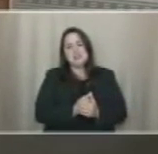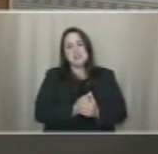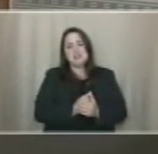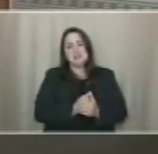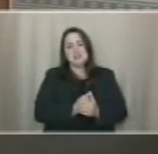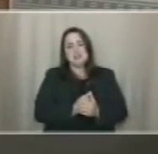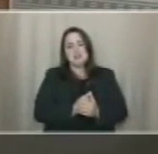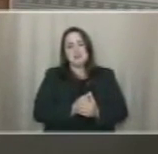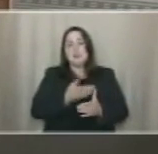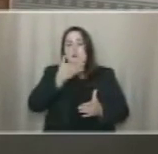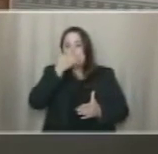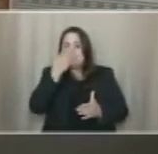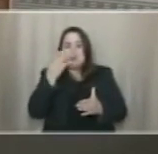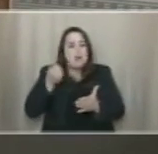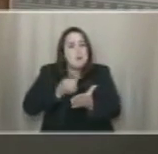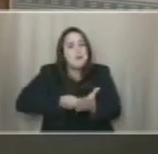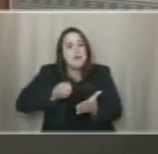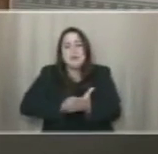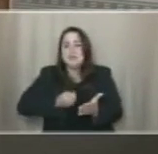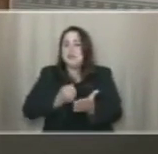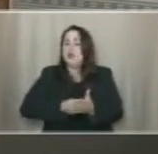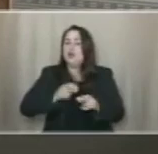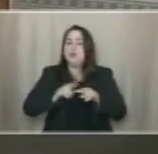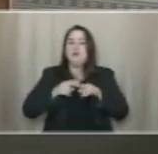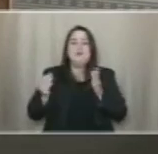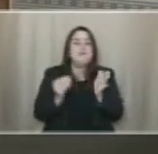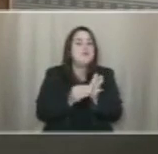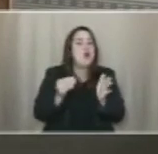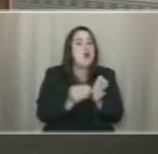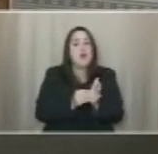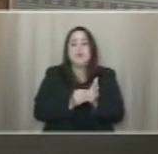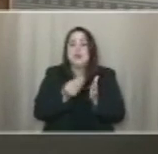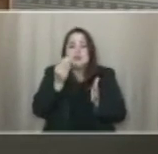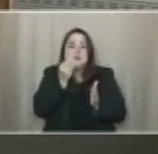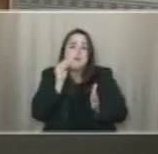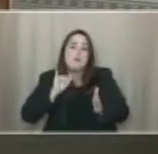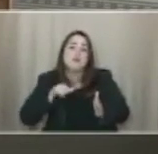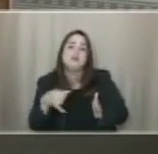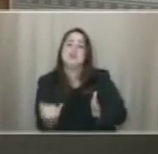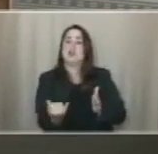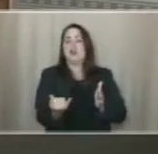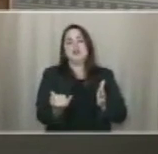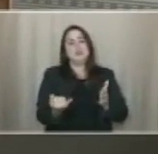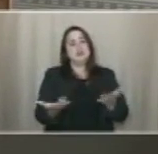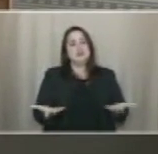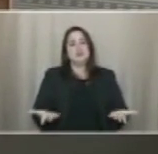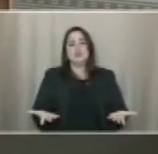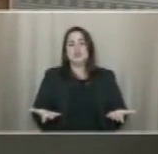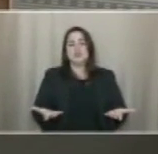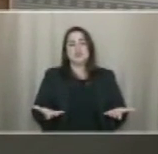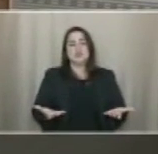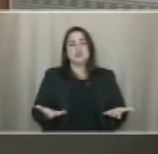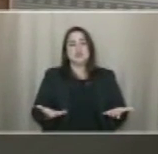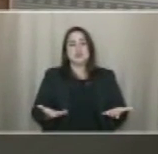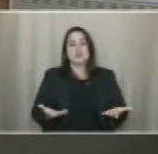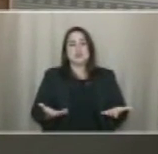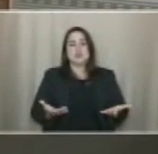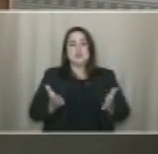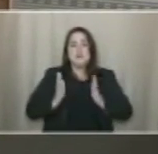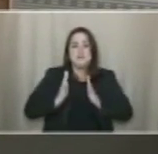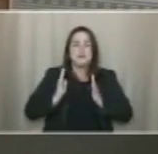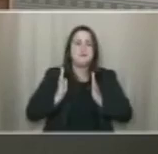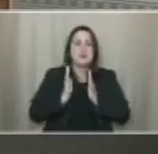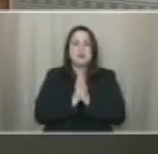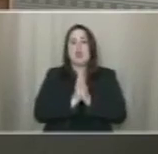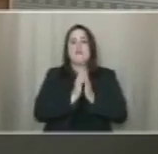uma prostituição que se torna obrigatória por falta de outras alternativas seja enfrentada e